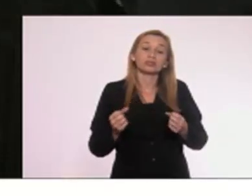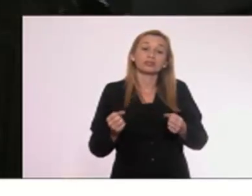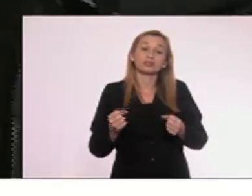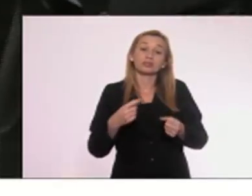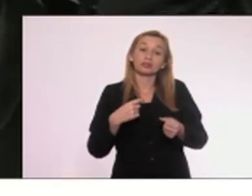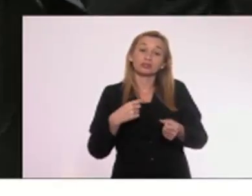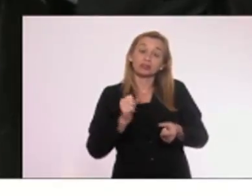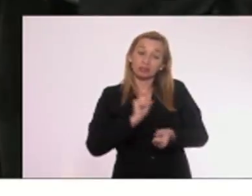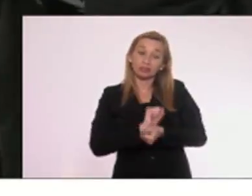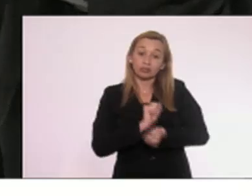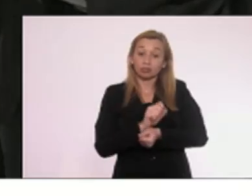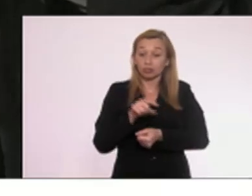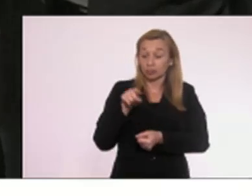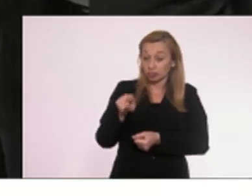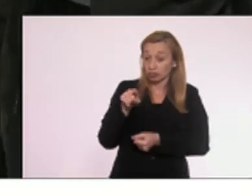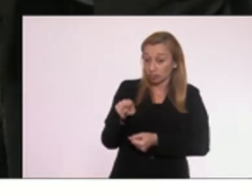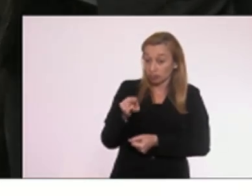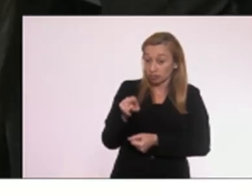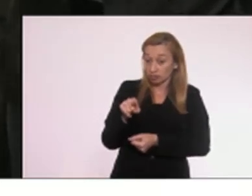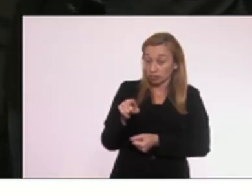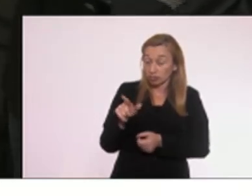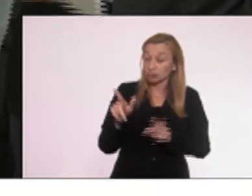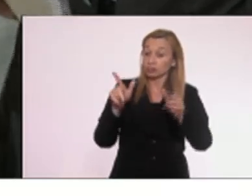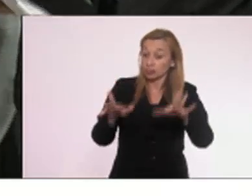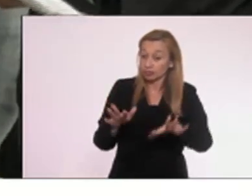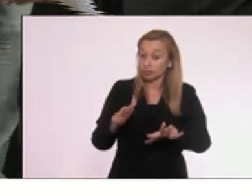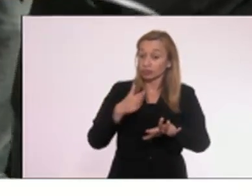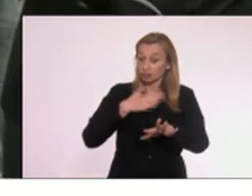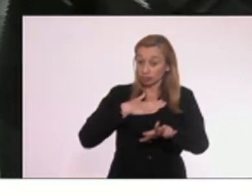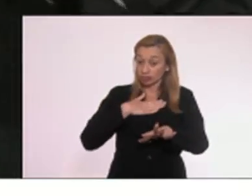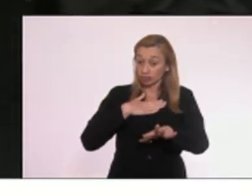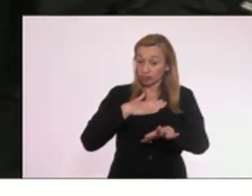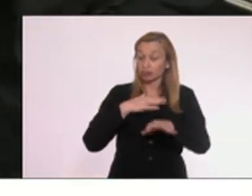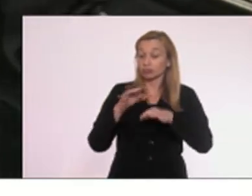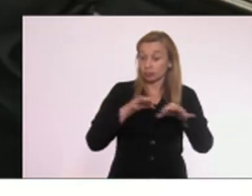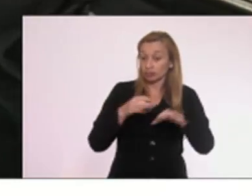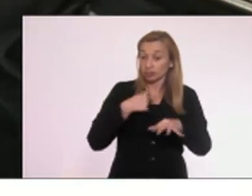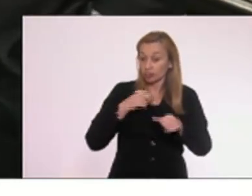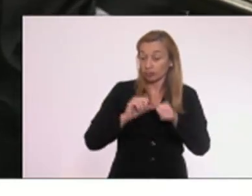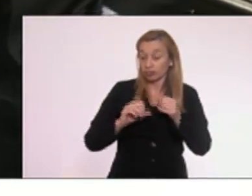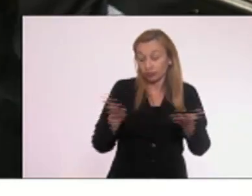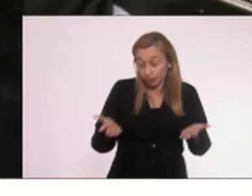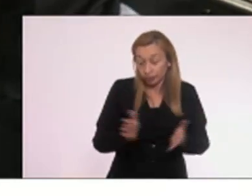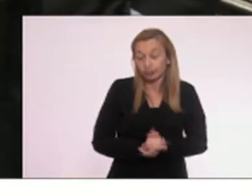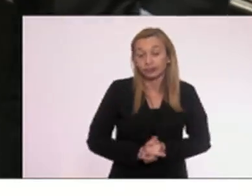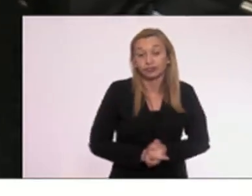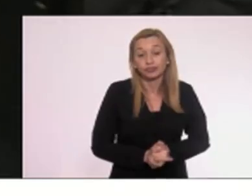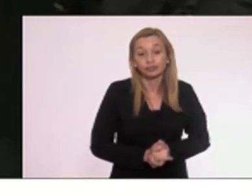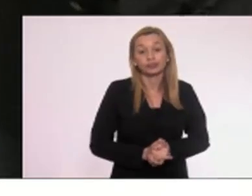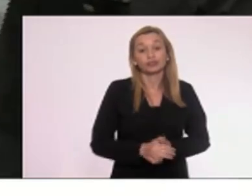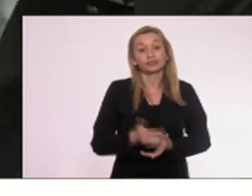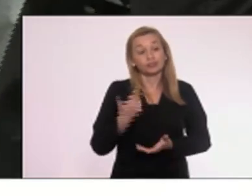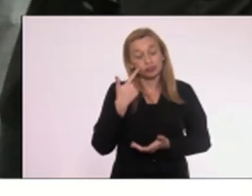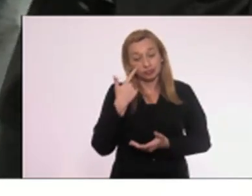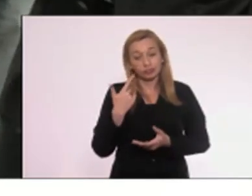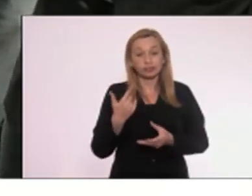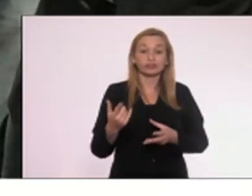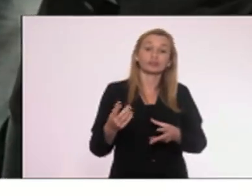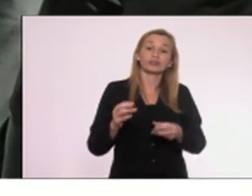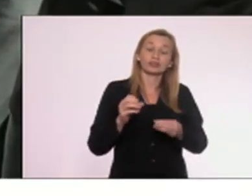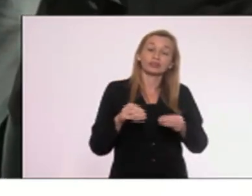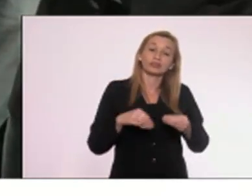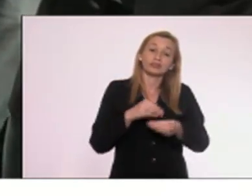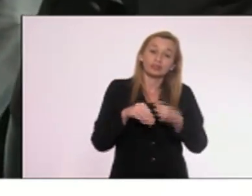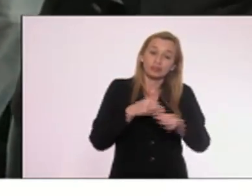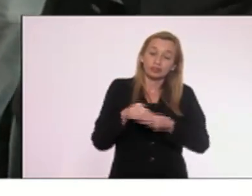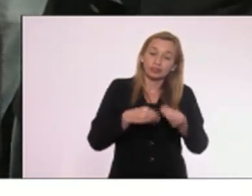minha lei, que não está servindo para nada, e nós estamos vendo cada vez as drogas imperarem e entrarem no convívio das crianças e no